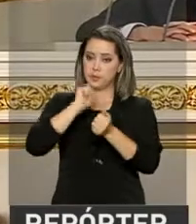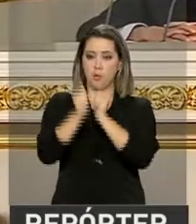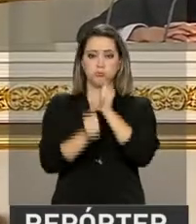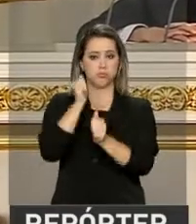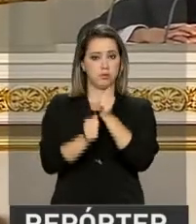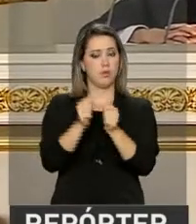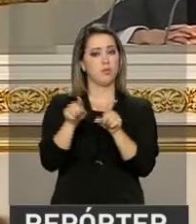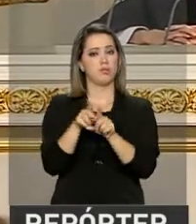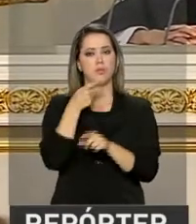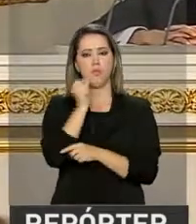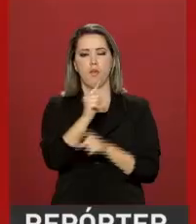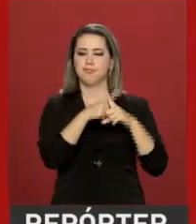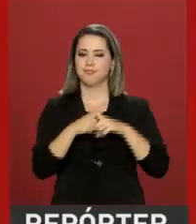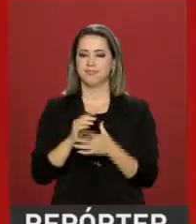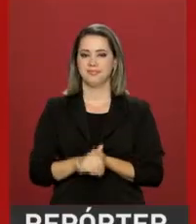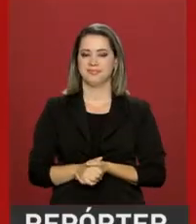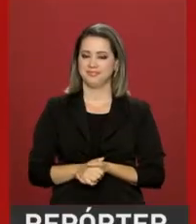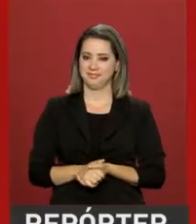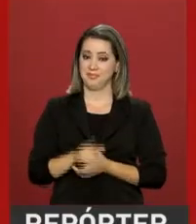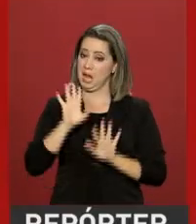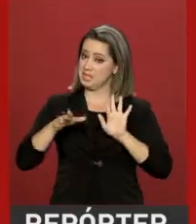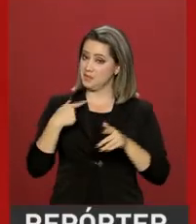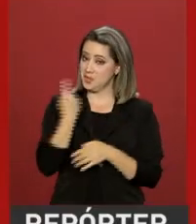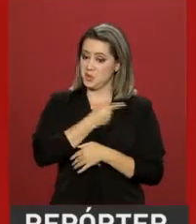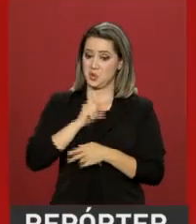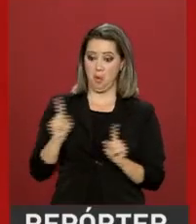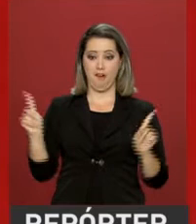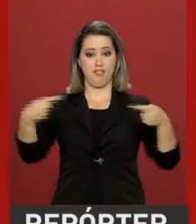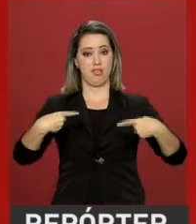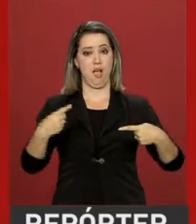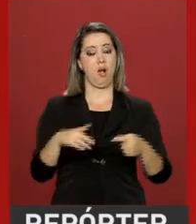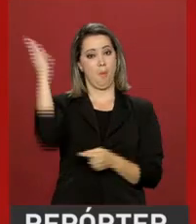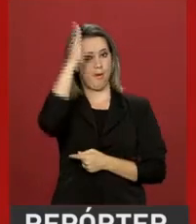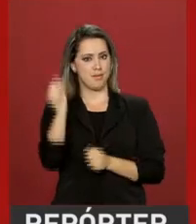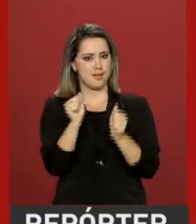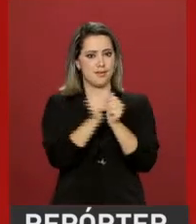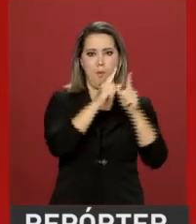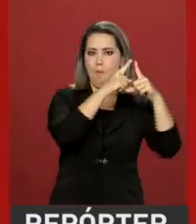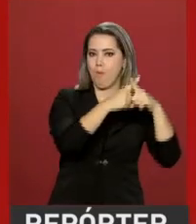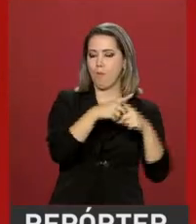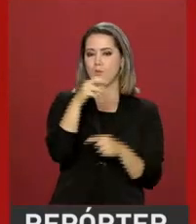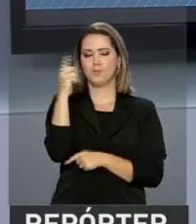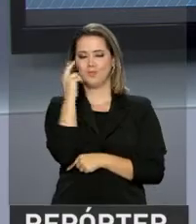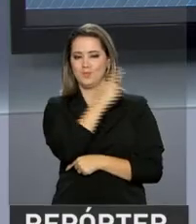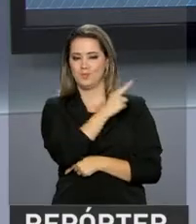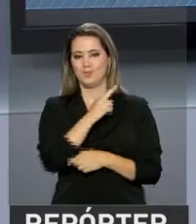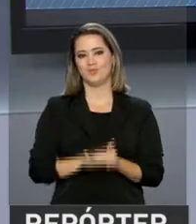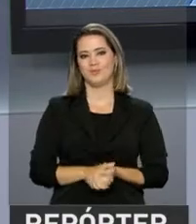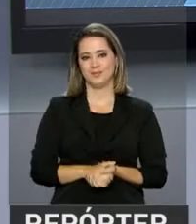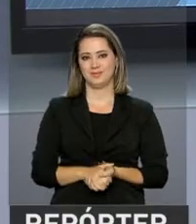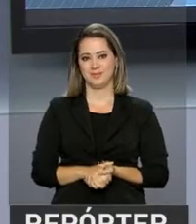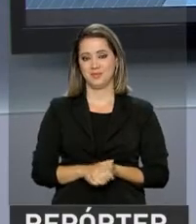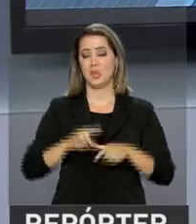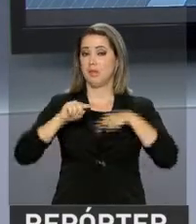presidente brasileiro deixou uma aposta. Quem sabe não teremos uma final entre as seleções do Brasil e da Rússia.